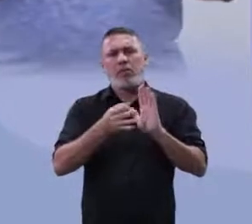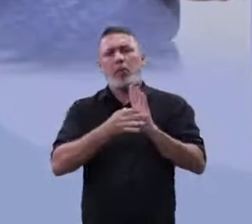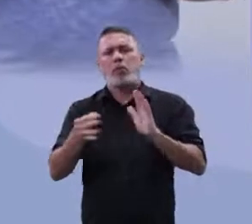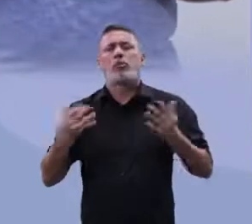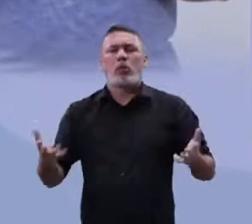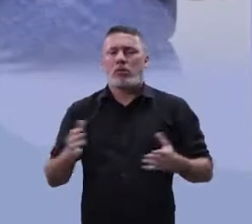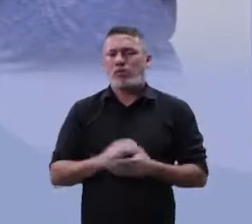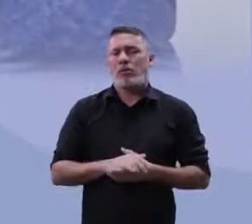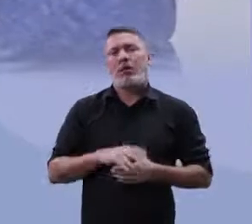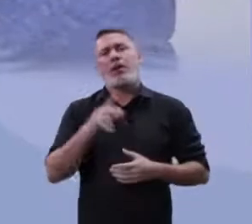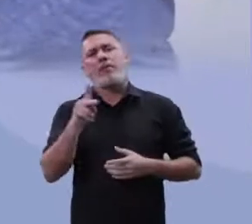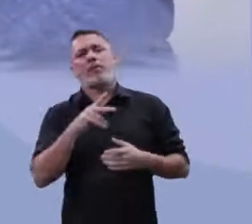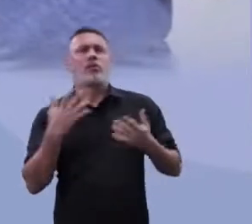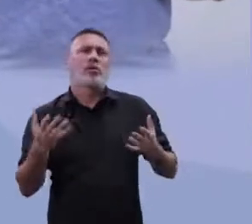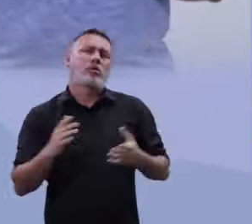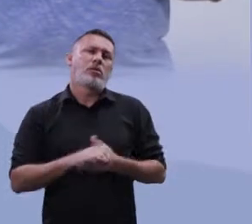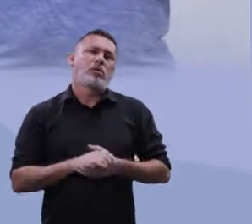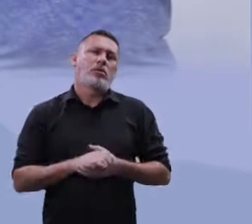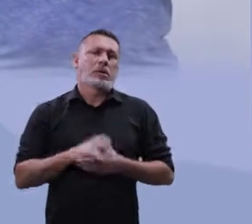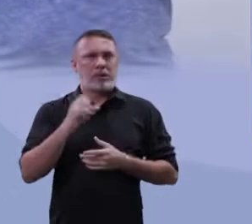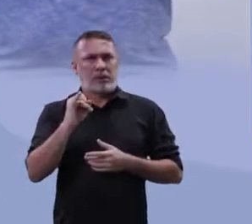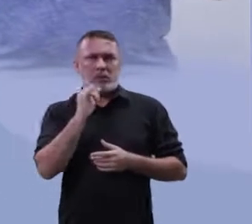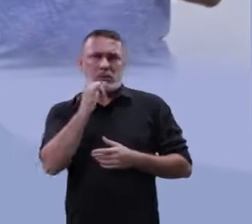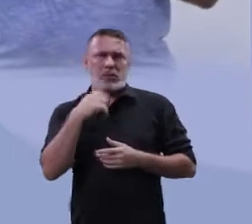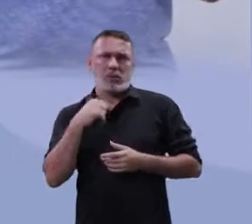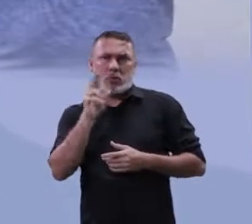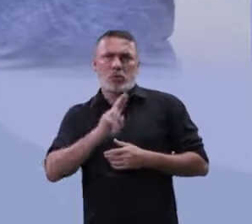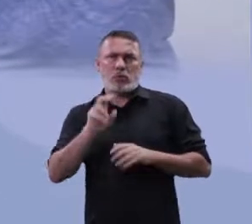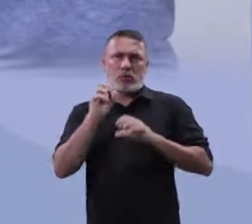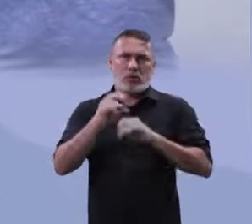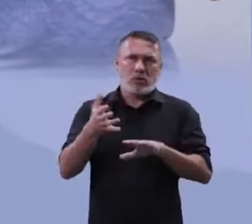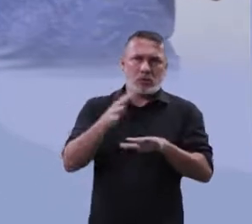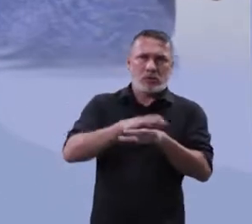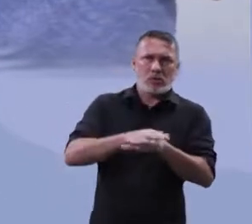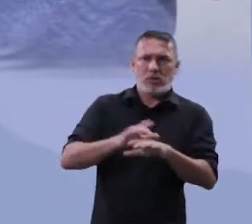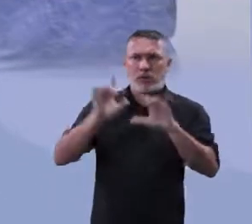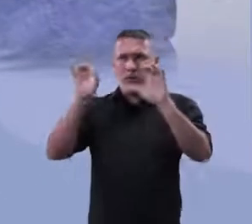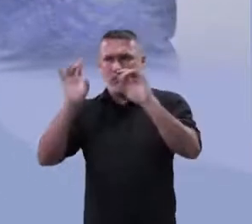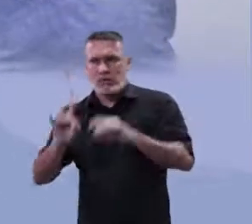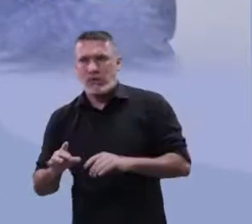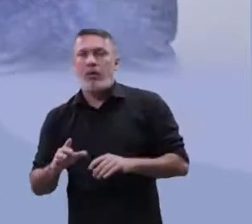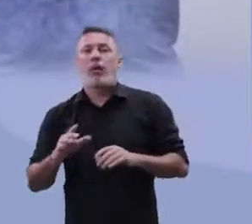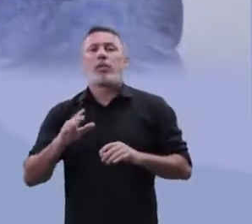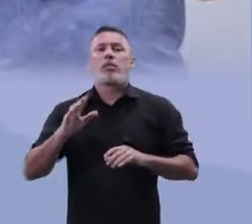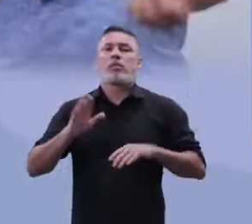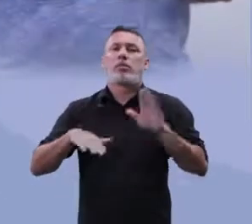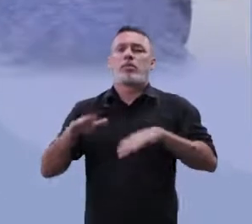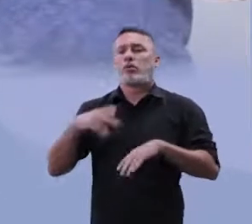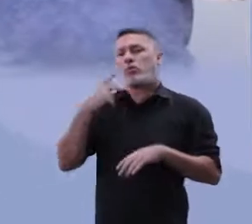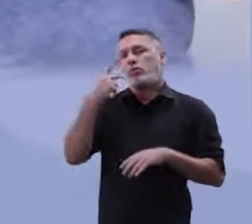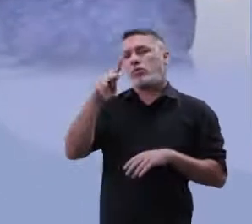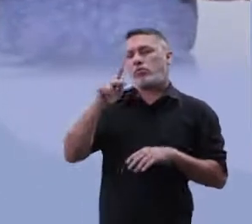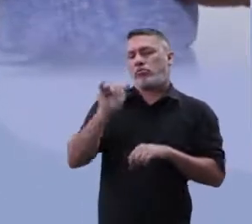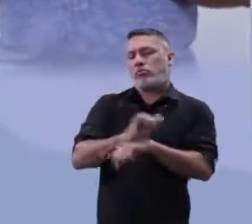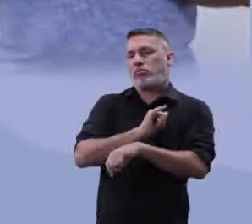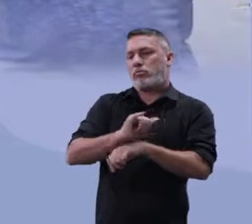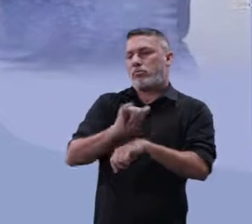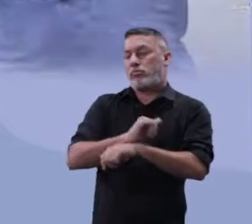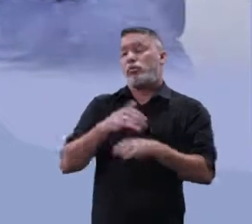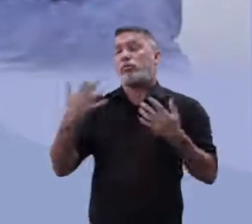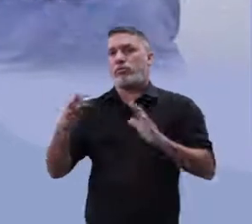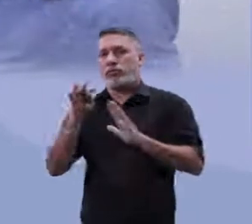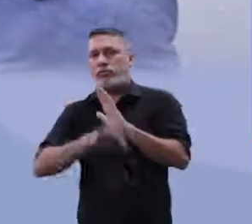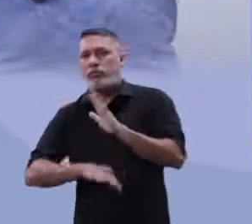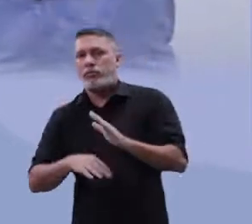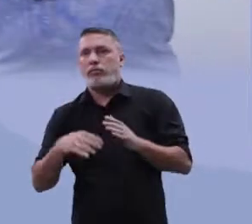nesse propósito aí. Ah, professor, então, se eu usar educação inclusiva, educação especial, vai depender muito da sua